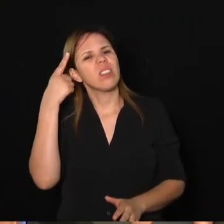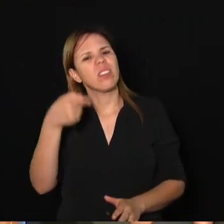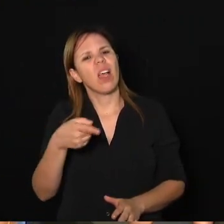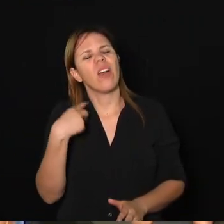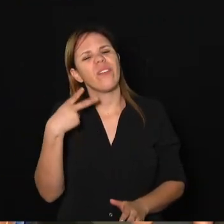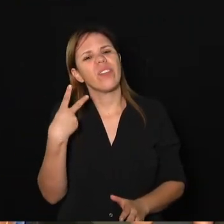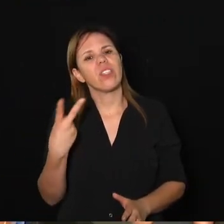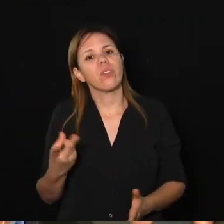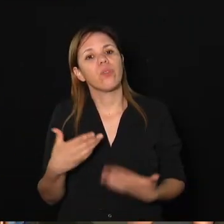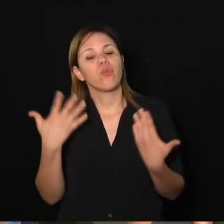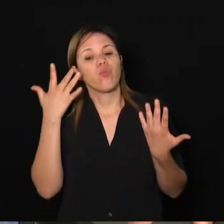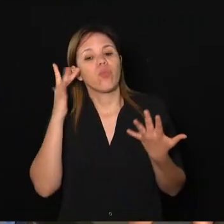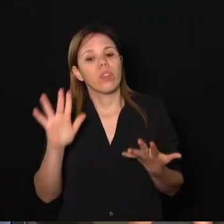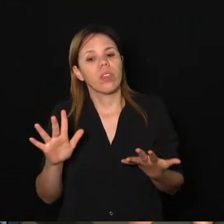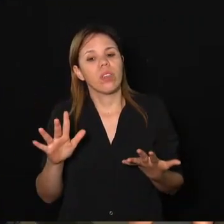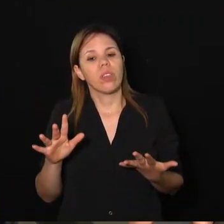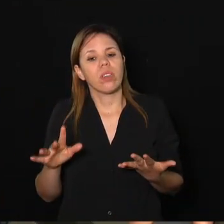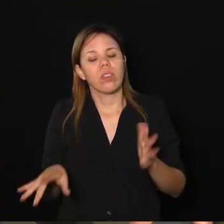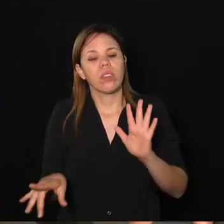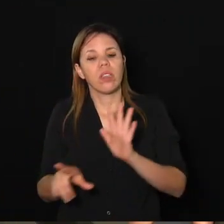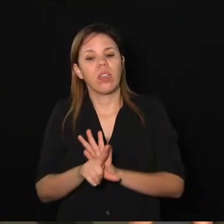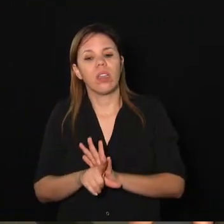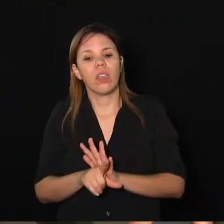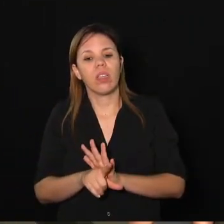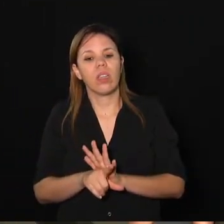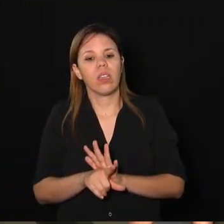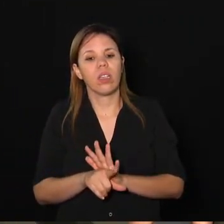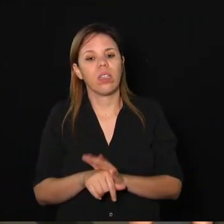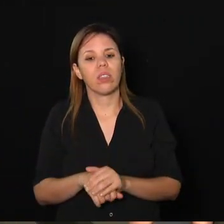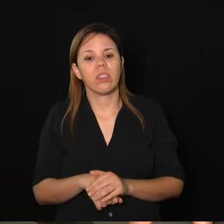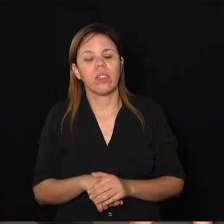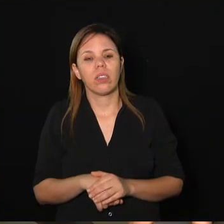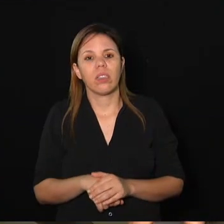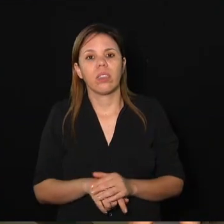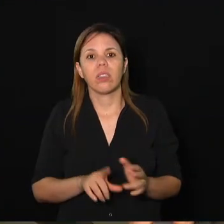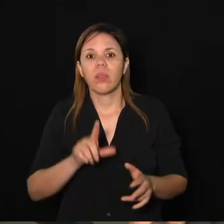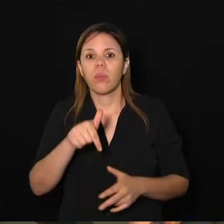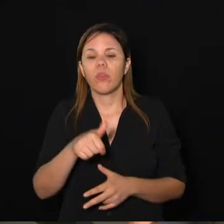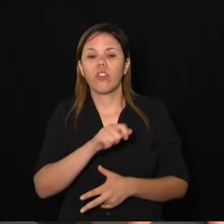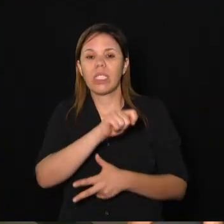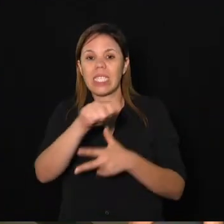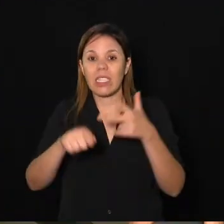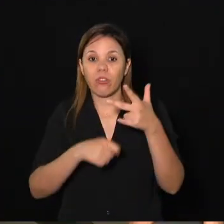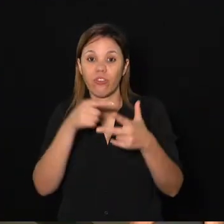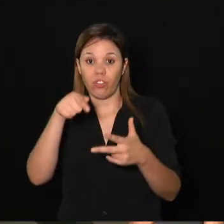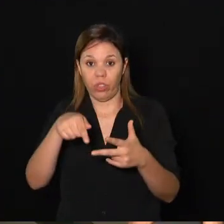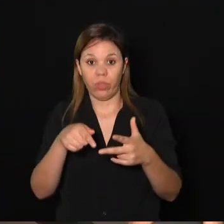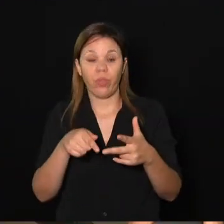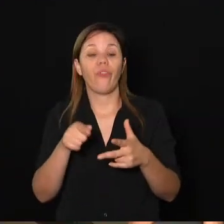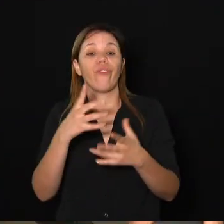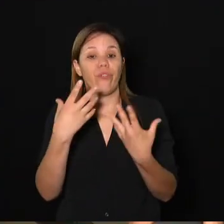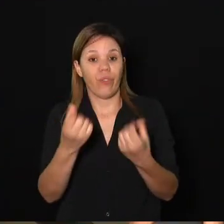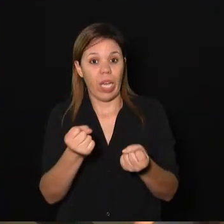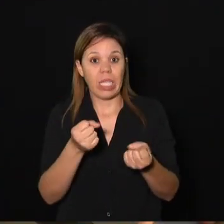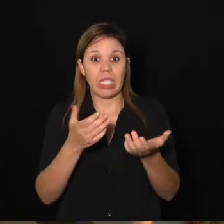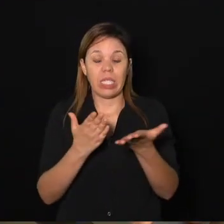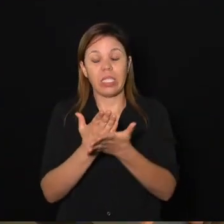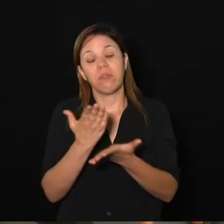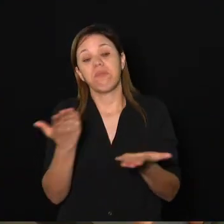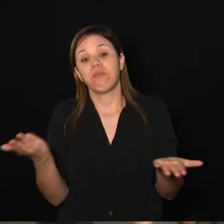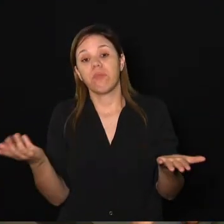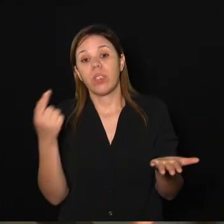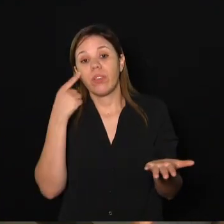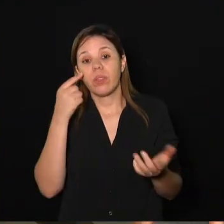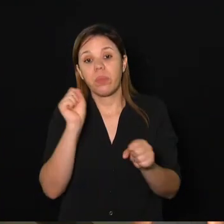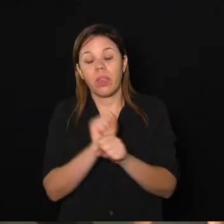lei assim bem que fala o executivo regulamentará é porque talvez essa questão conceitual